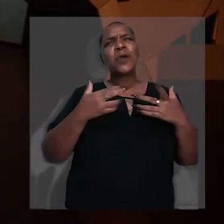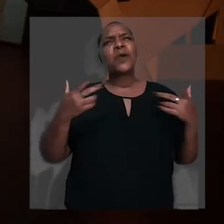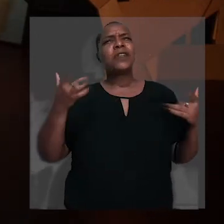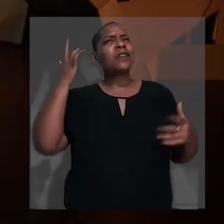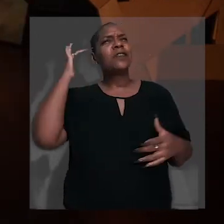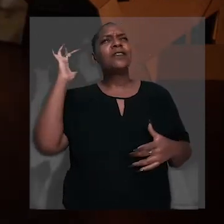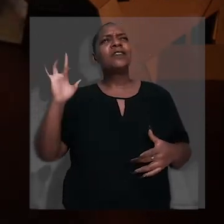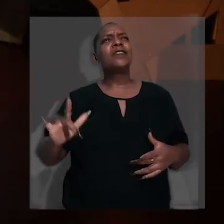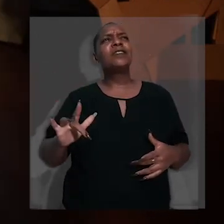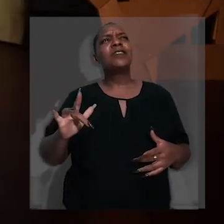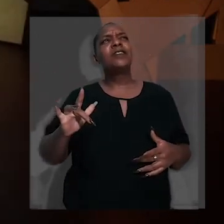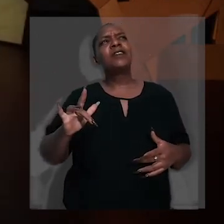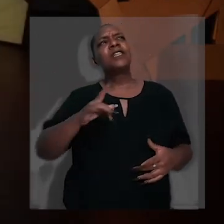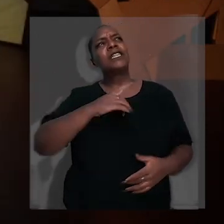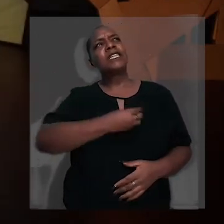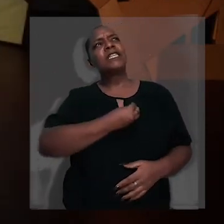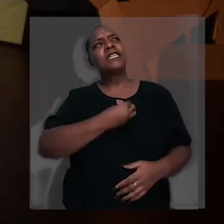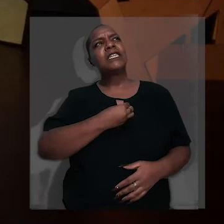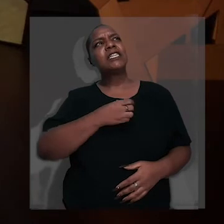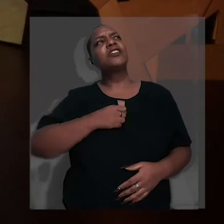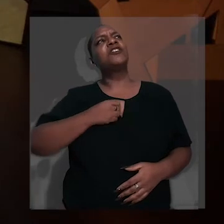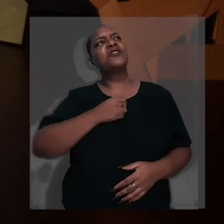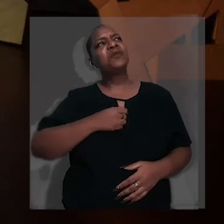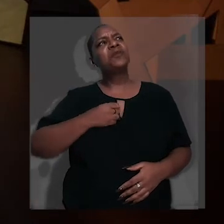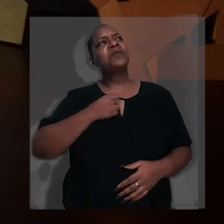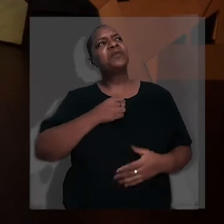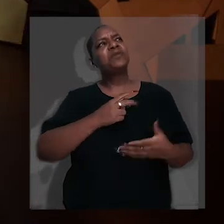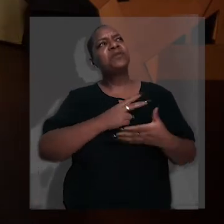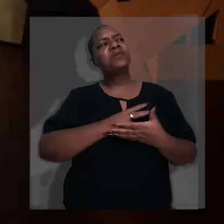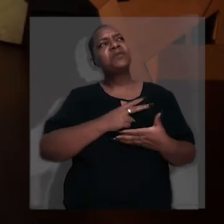sabe nem se existe. Tem saudade mesmo assim.